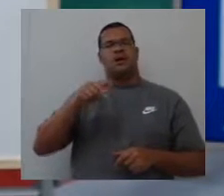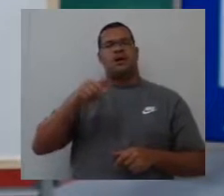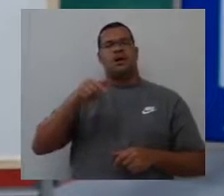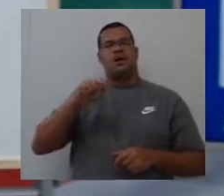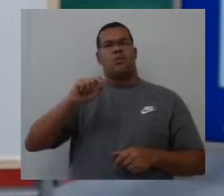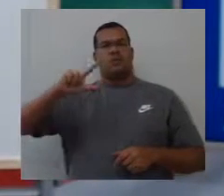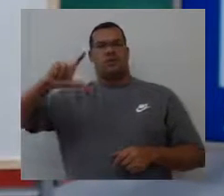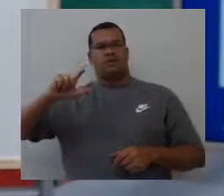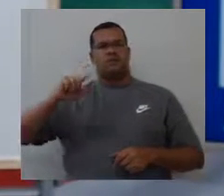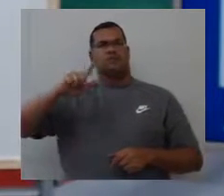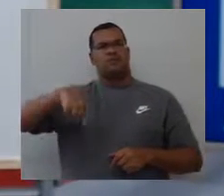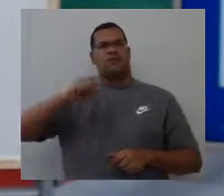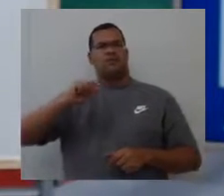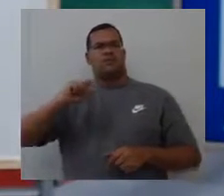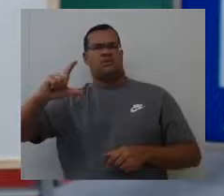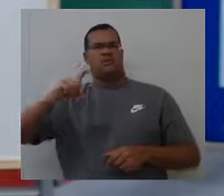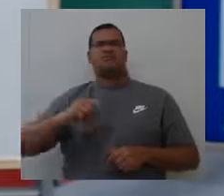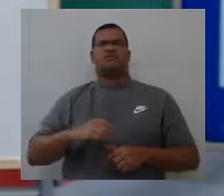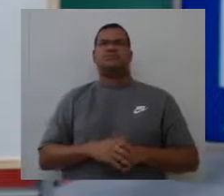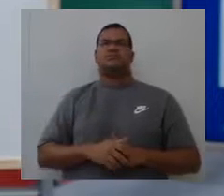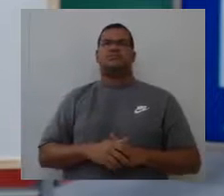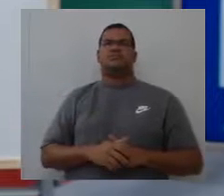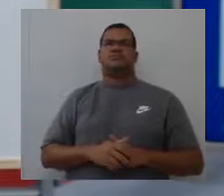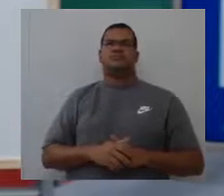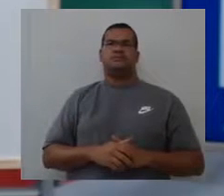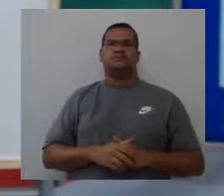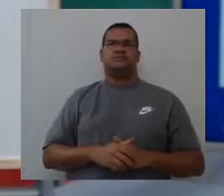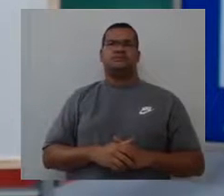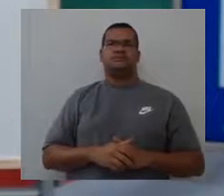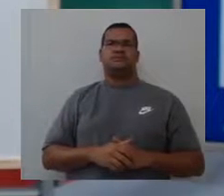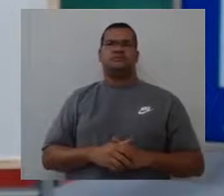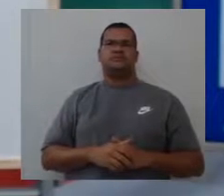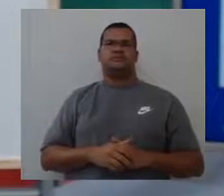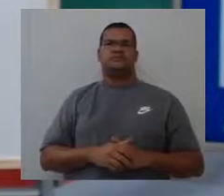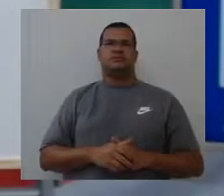meu aumento foi de